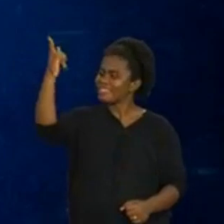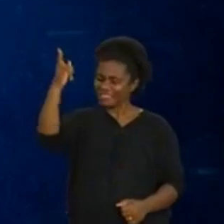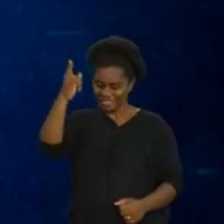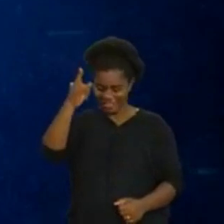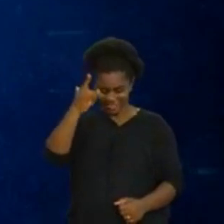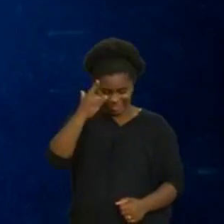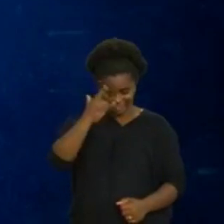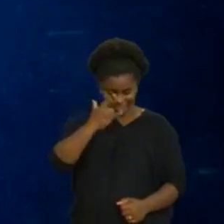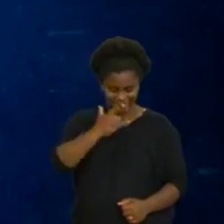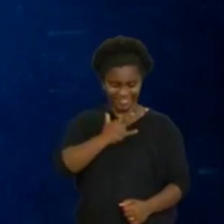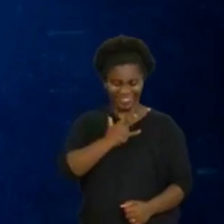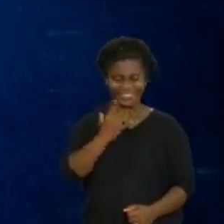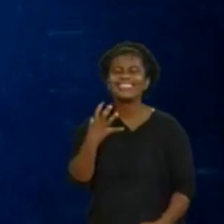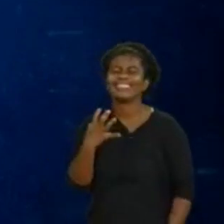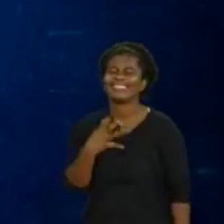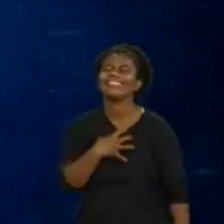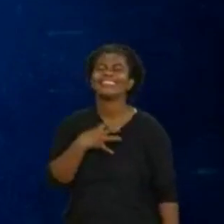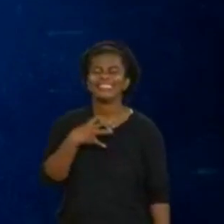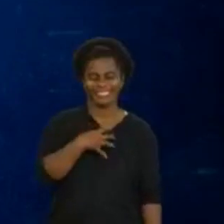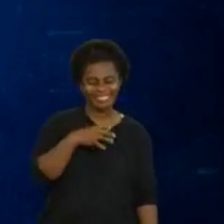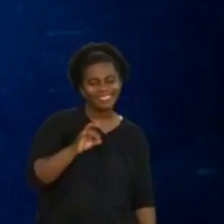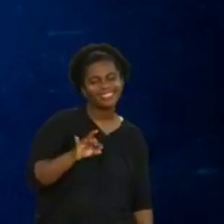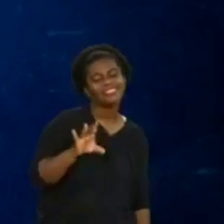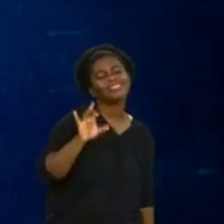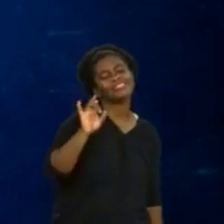Faz com que eu me sinta.